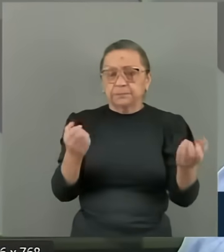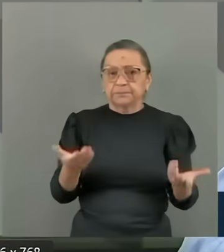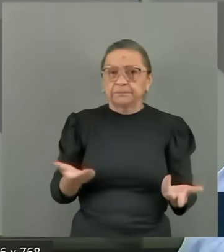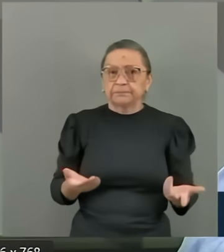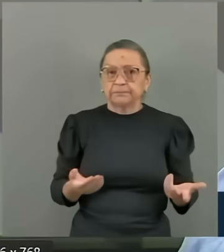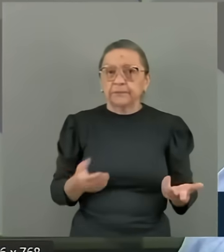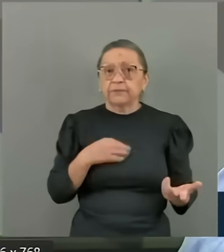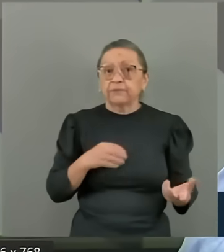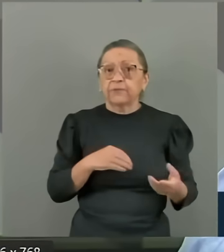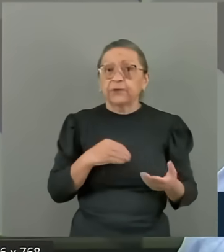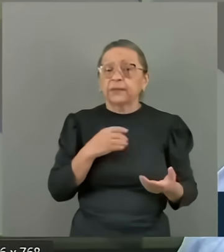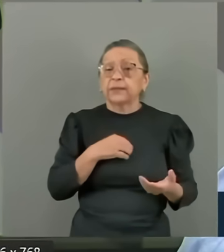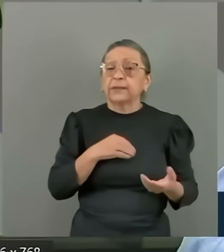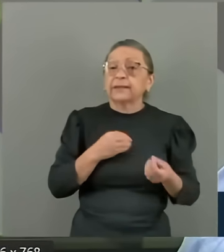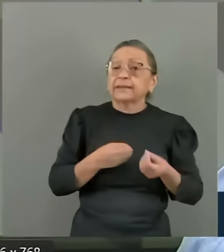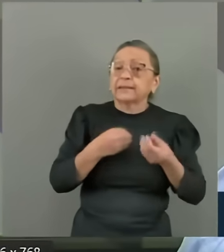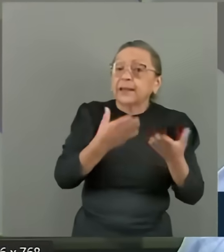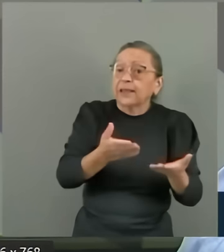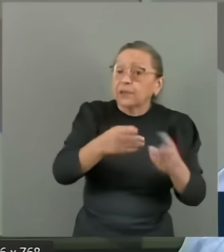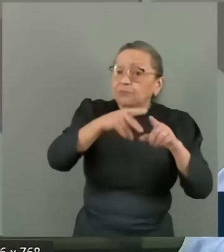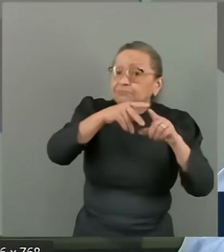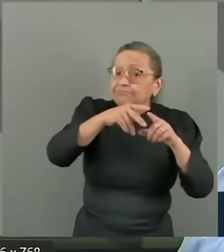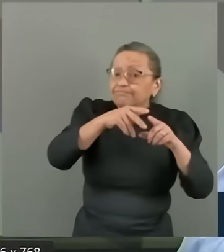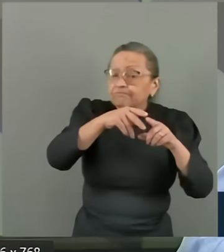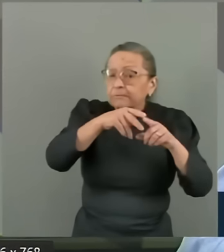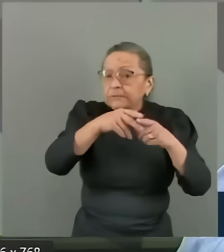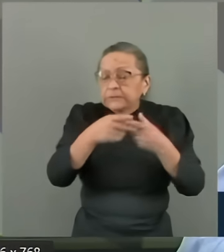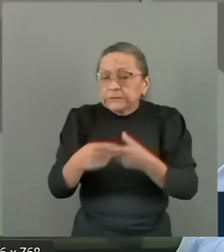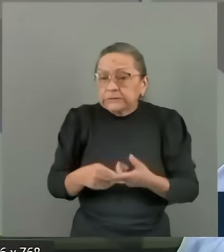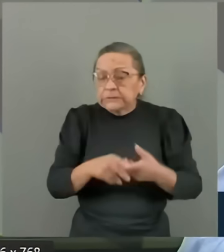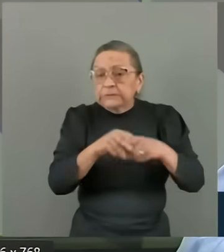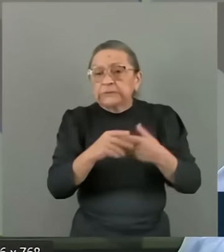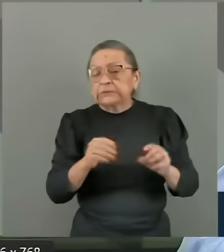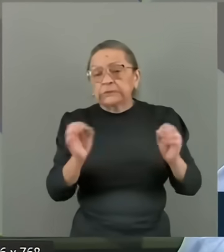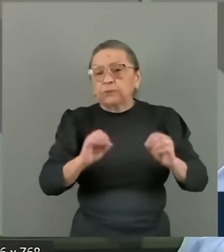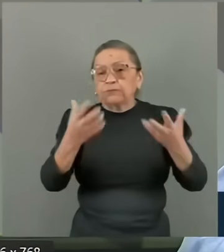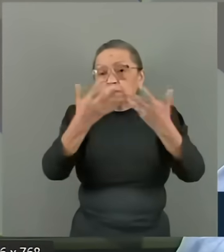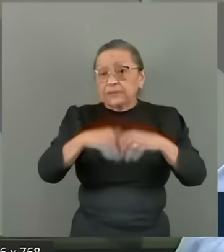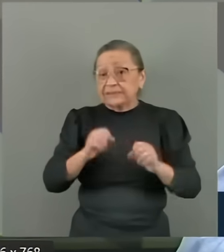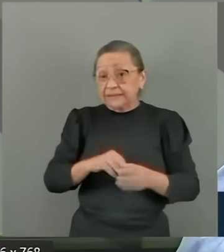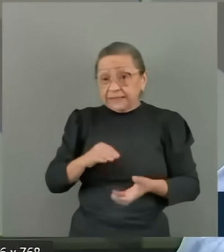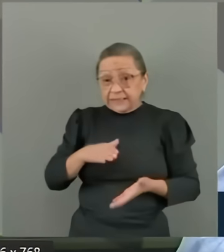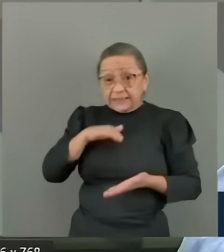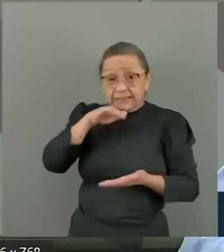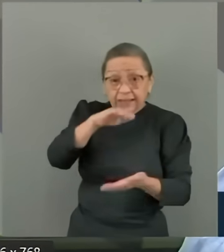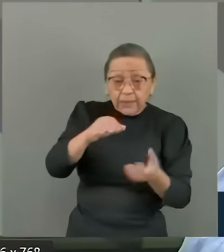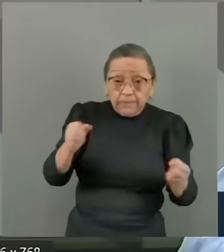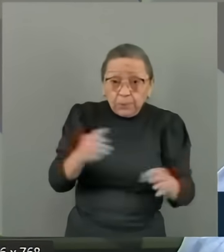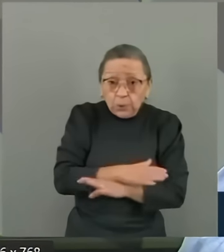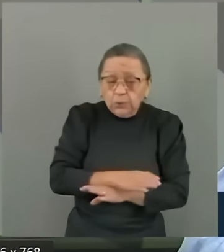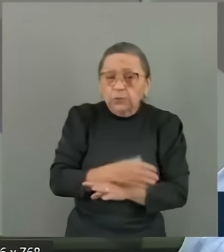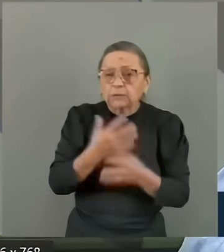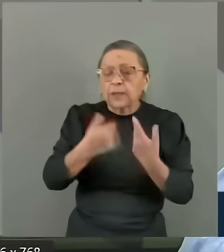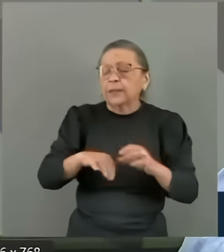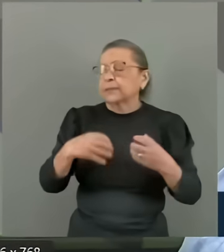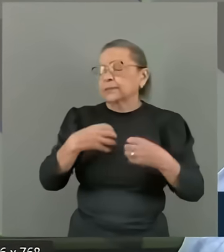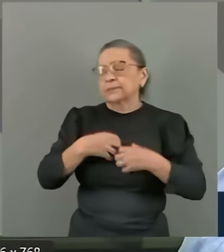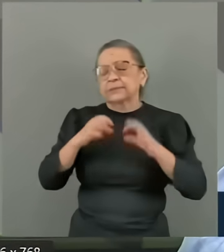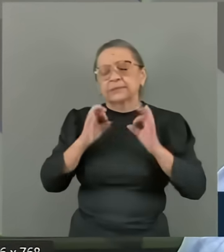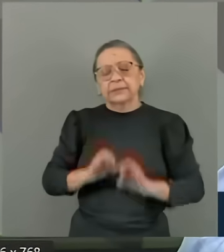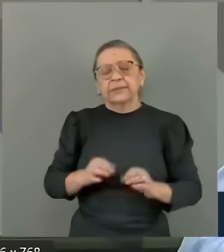Foi entregue um arremedo que não funcionava. Se tivesse sido entregue que funcionava, certamente nós não